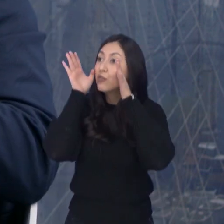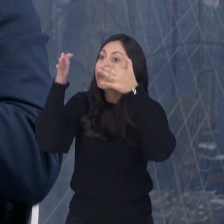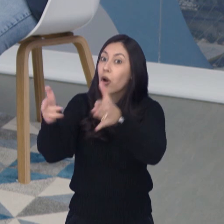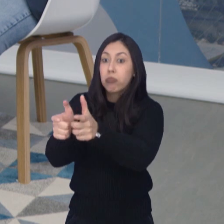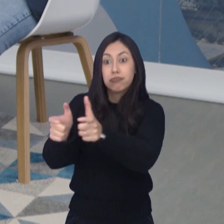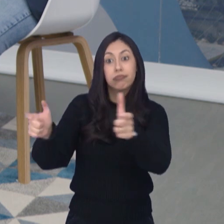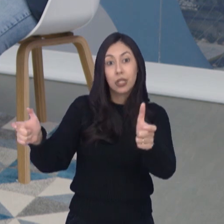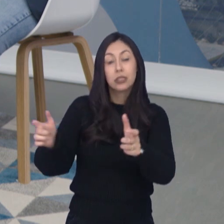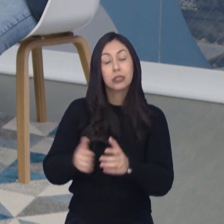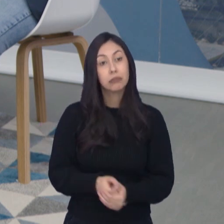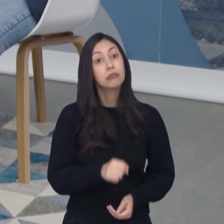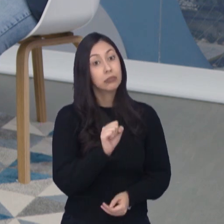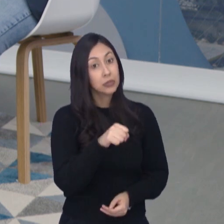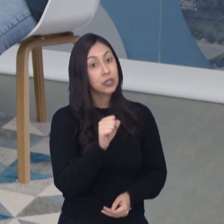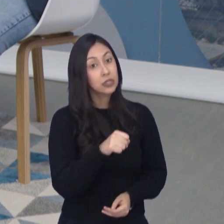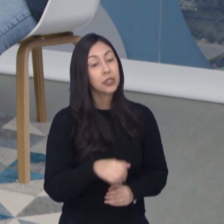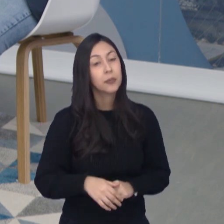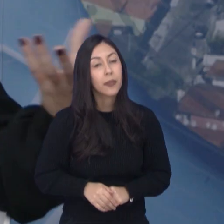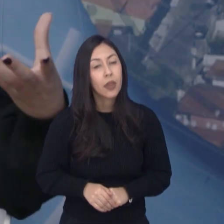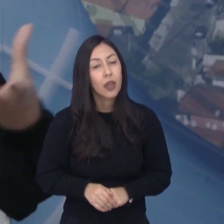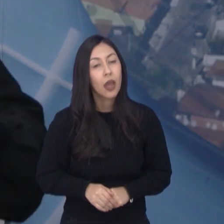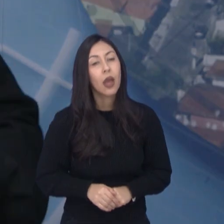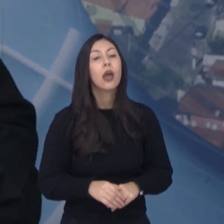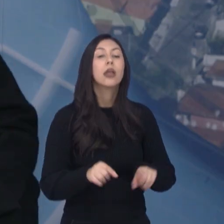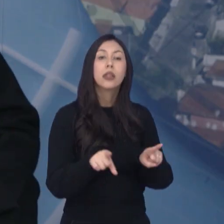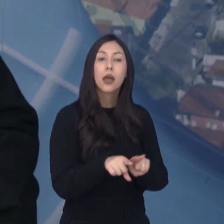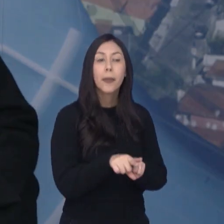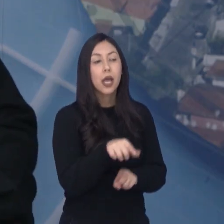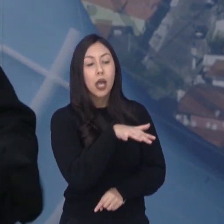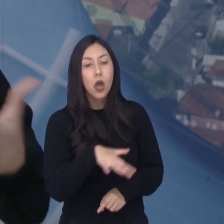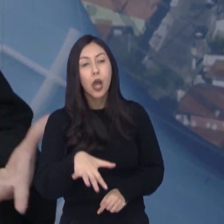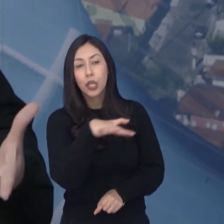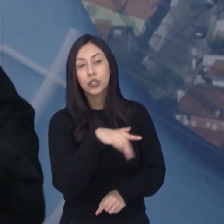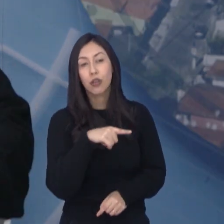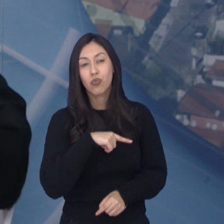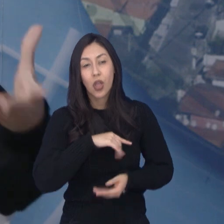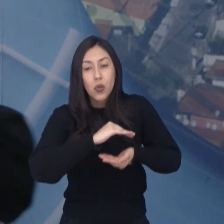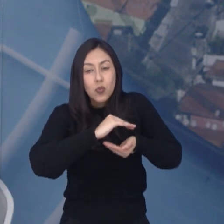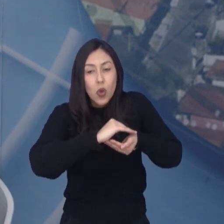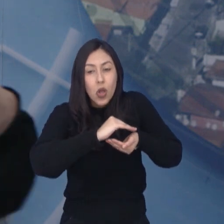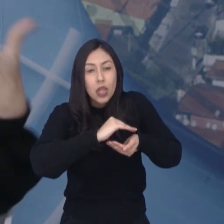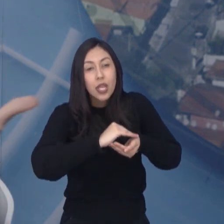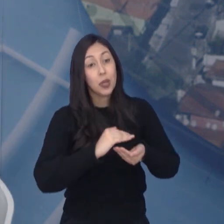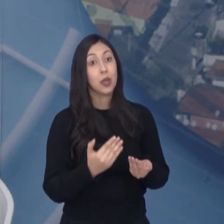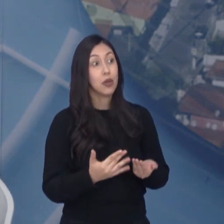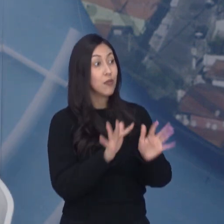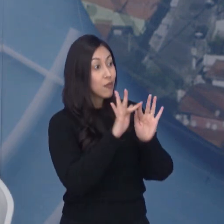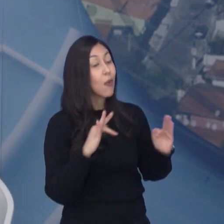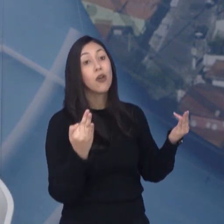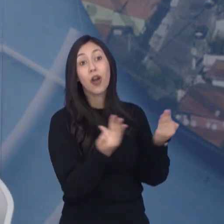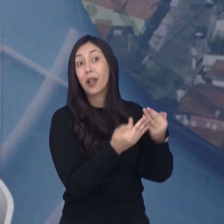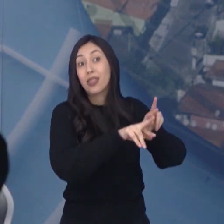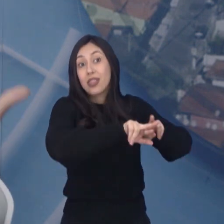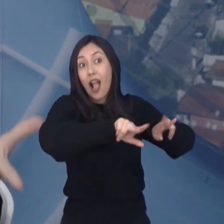existe. Sim, sem dúvida. Paulo, a gente tem aqui, que é muito regional nosso, o bolinho caipira, e várias pessoas, várias famílias,